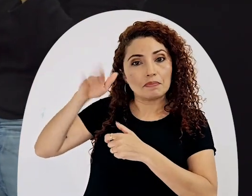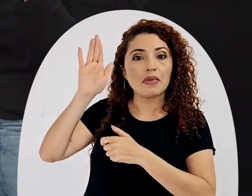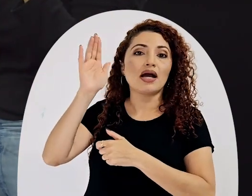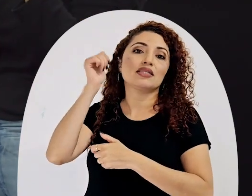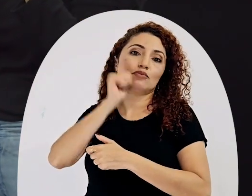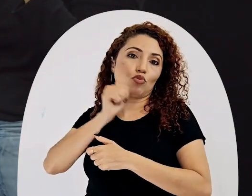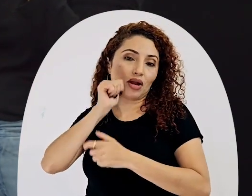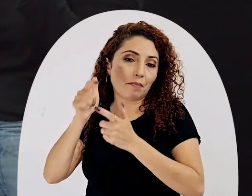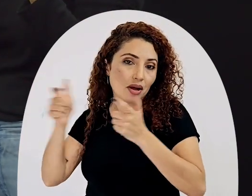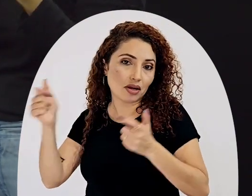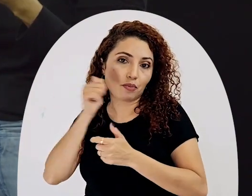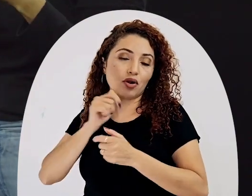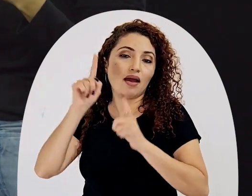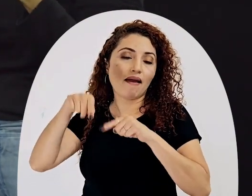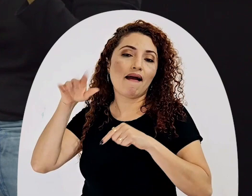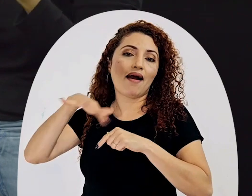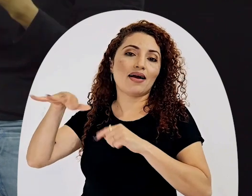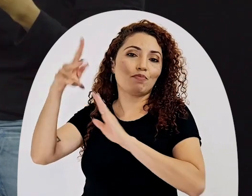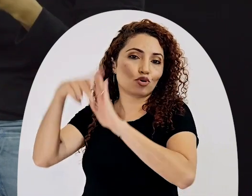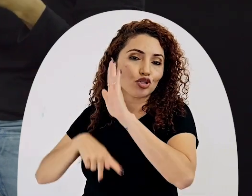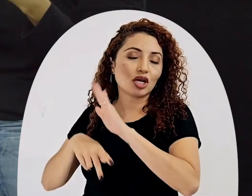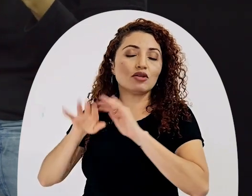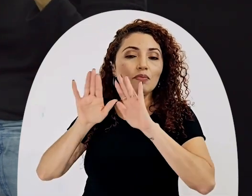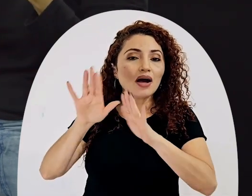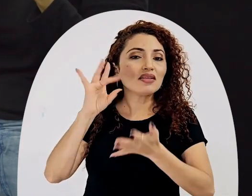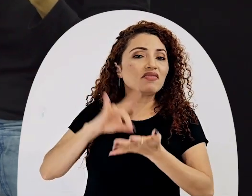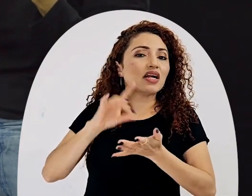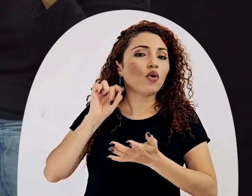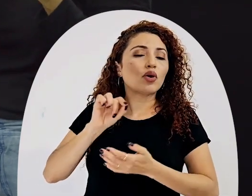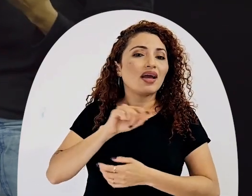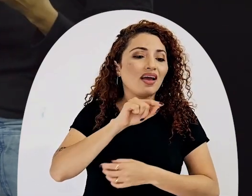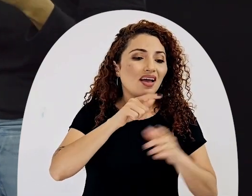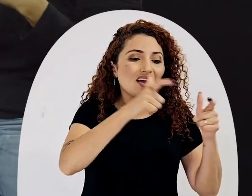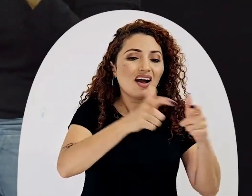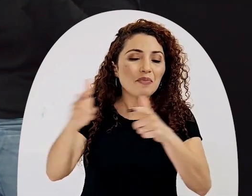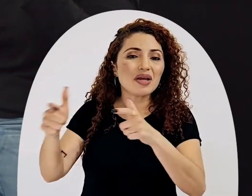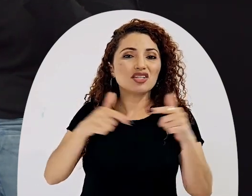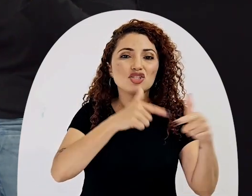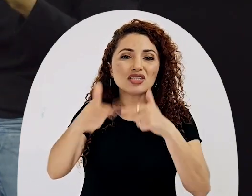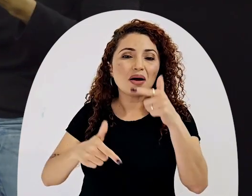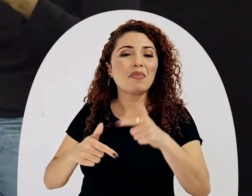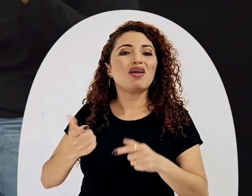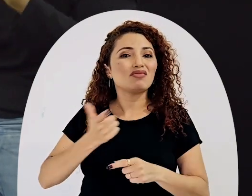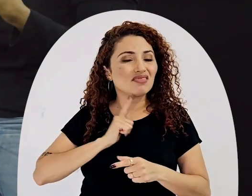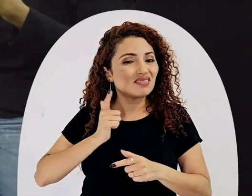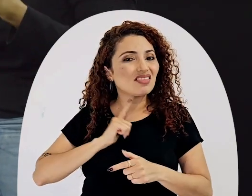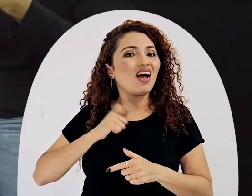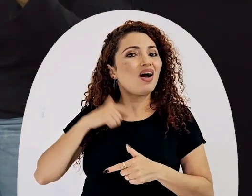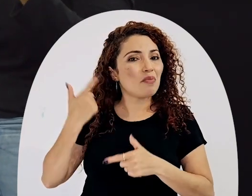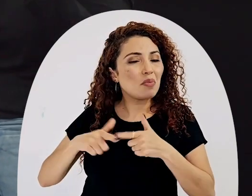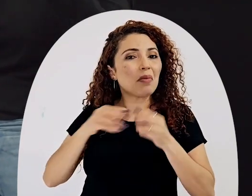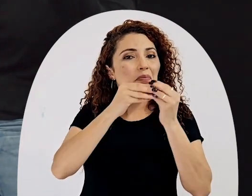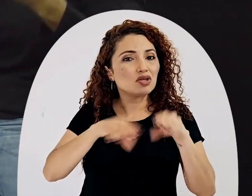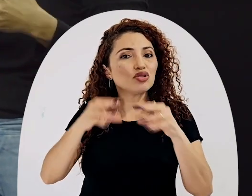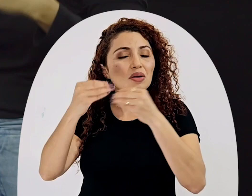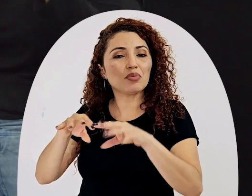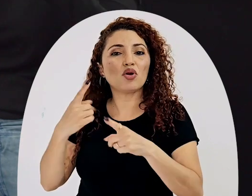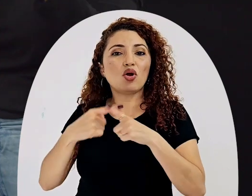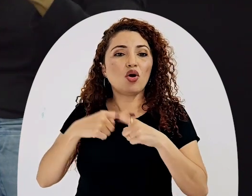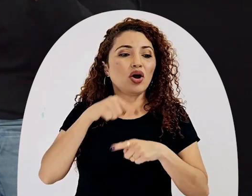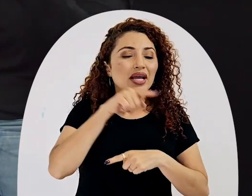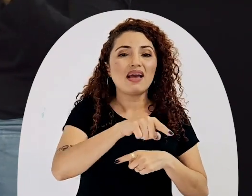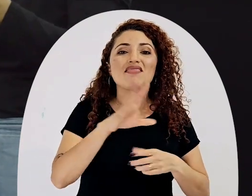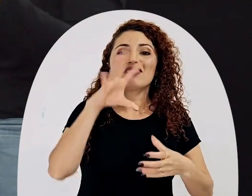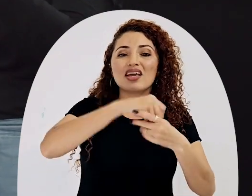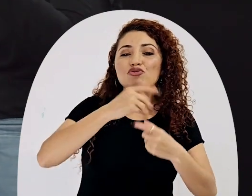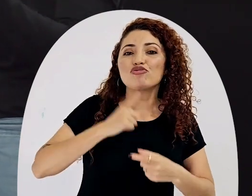e etc. Mas a verdade é que esses ambientes acabam muitas vezes sendo tóxicos, porque mesmo que a gente não perceba, está ali reproduzindo